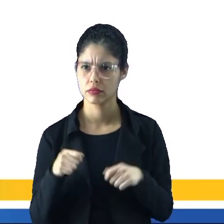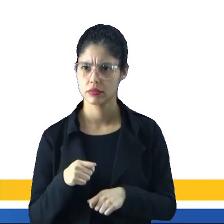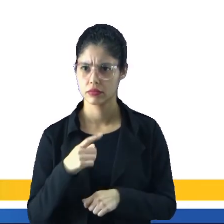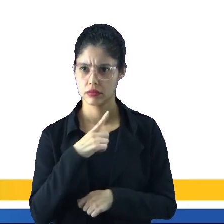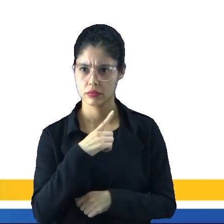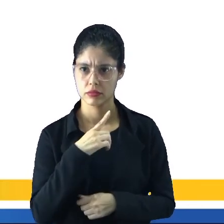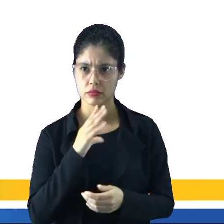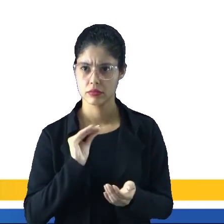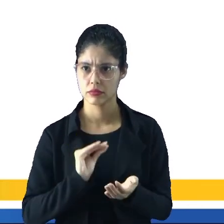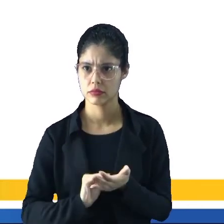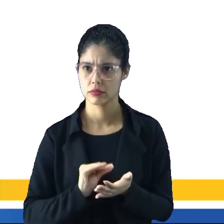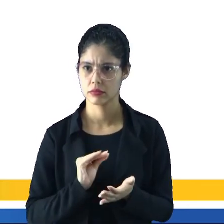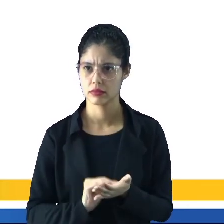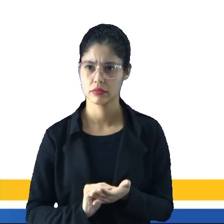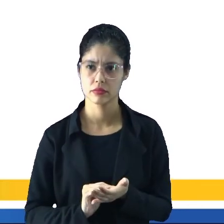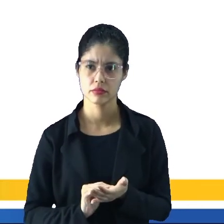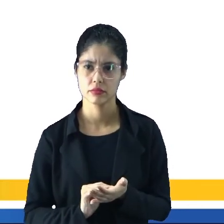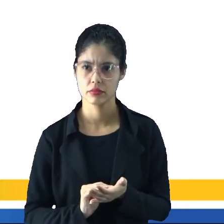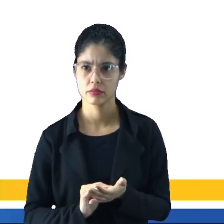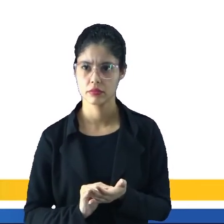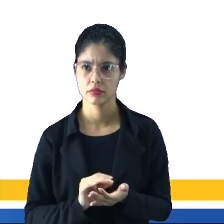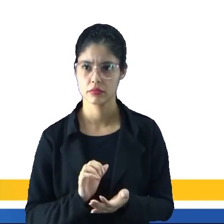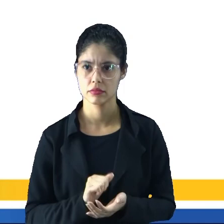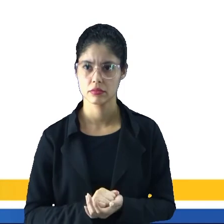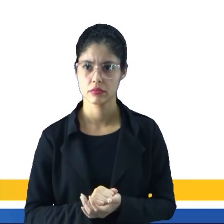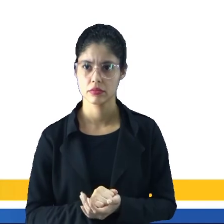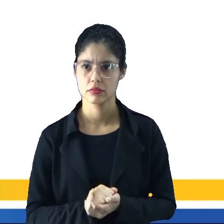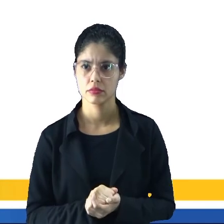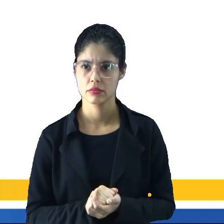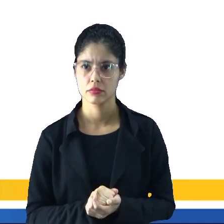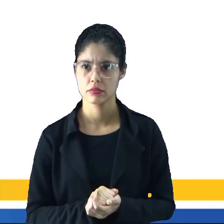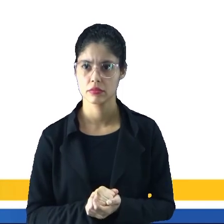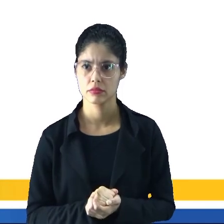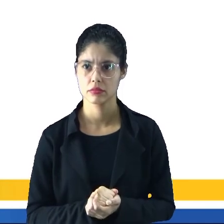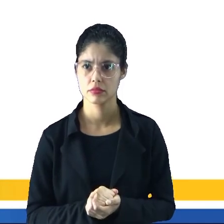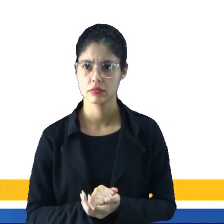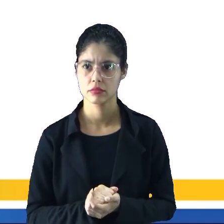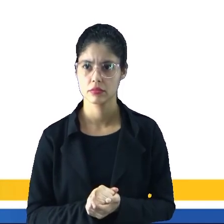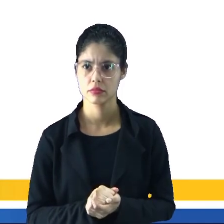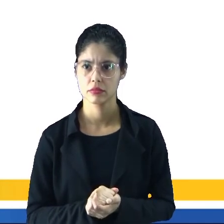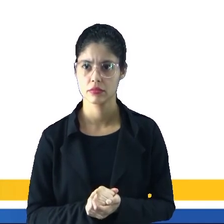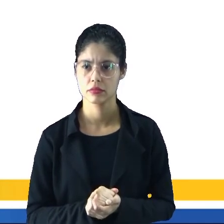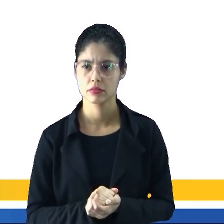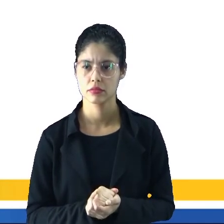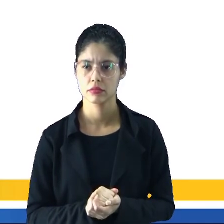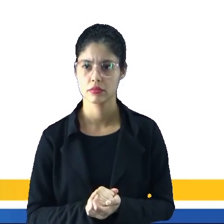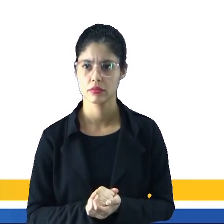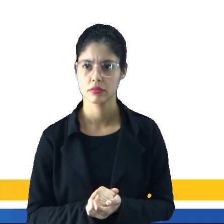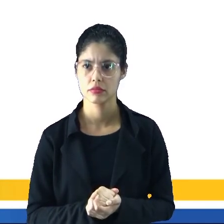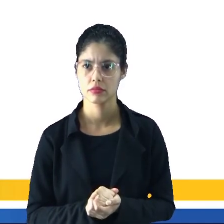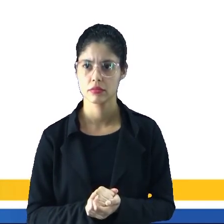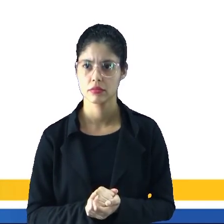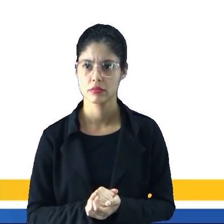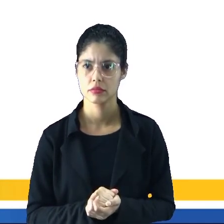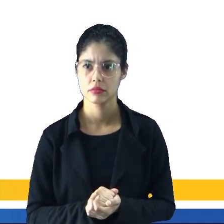Provavelmente havia was a shortage of not